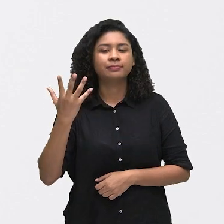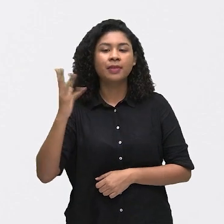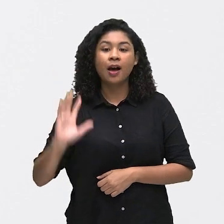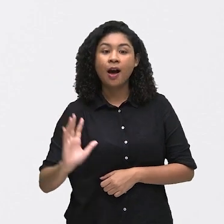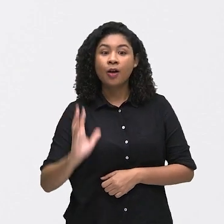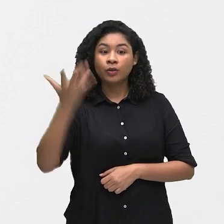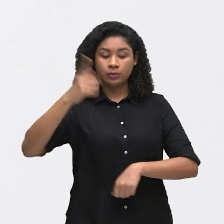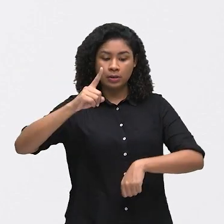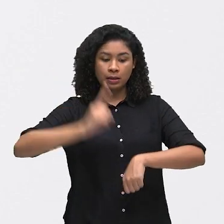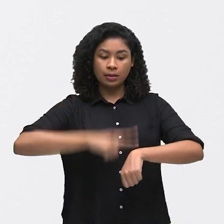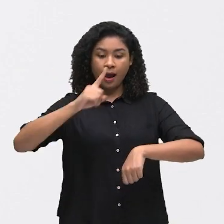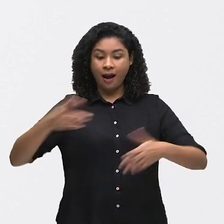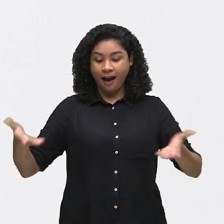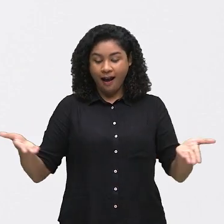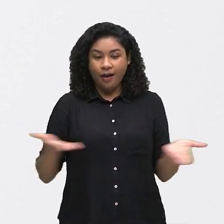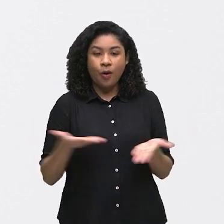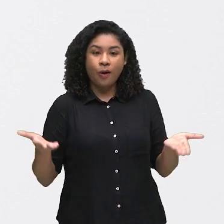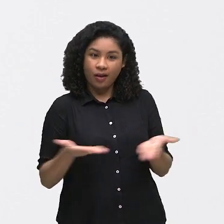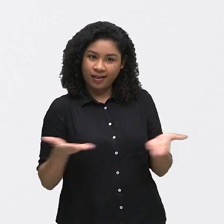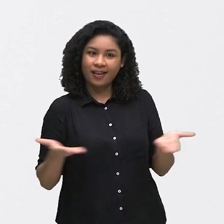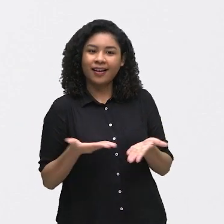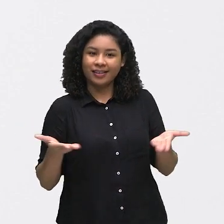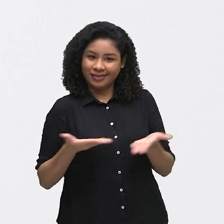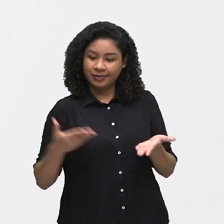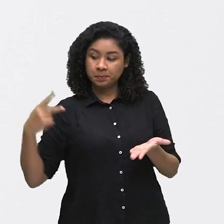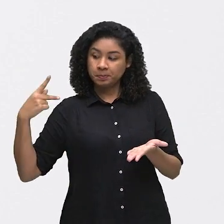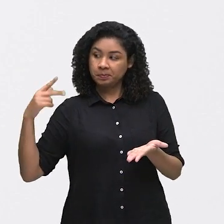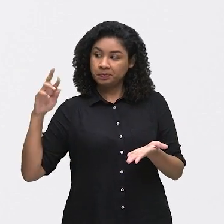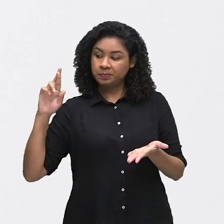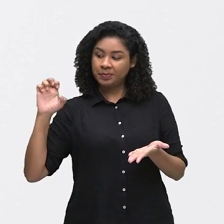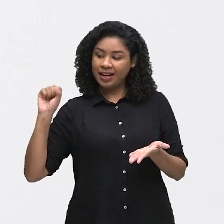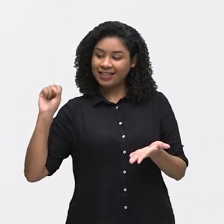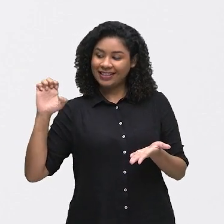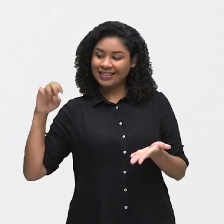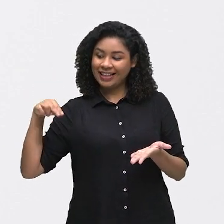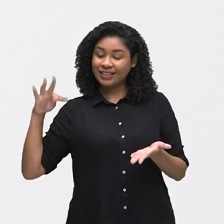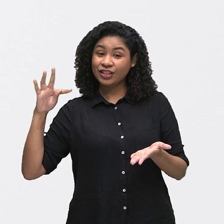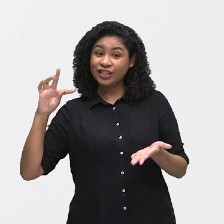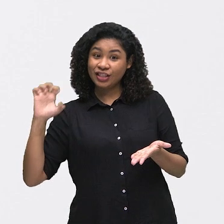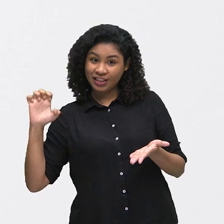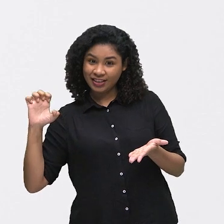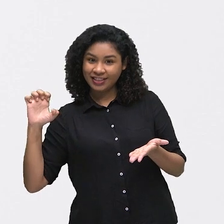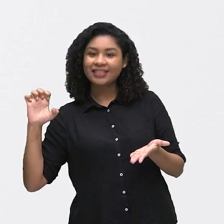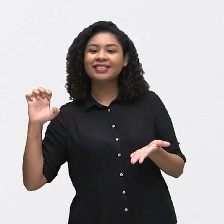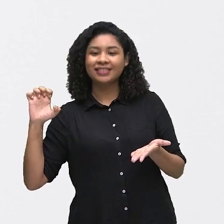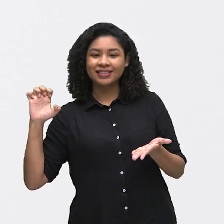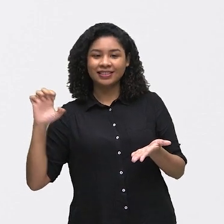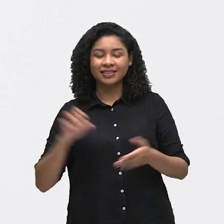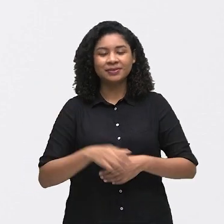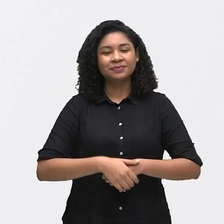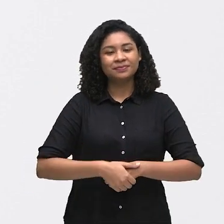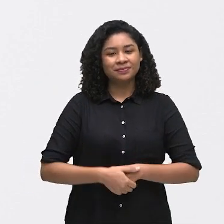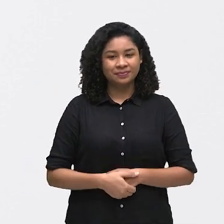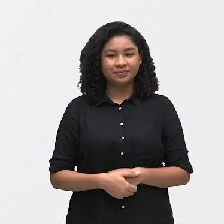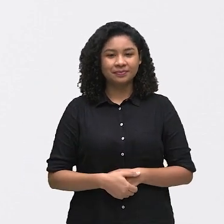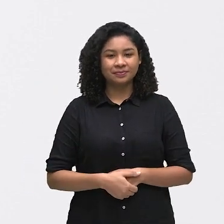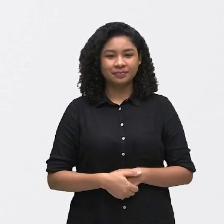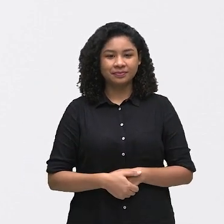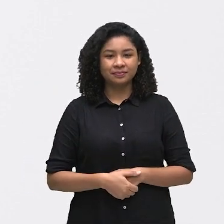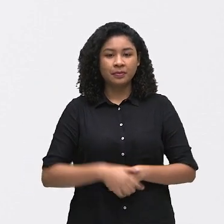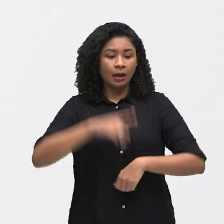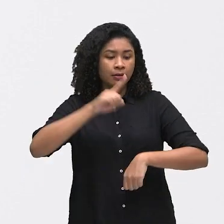no momento atual. Que momento atual é esse? É o momento em que estamos